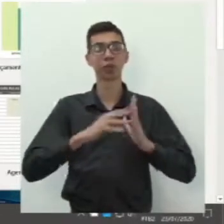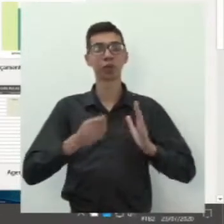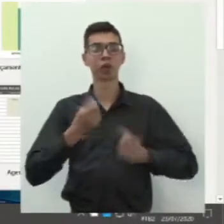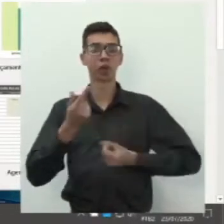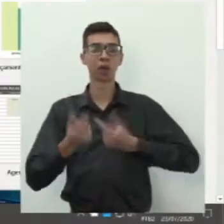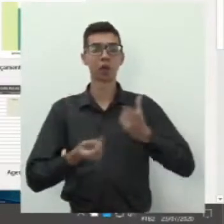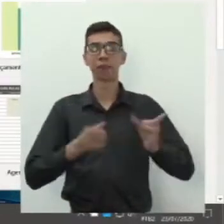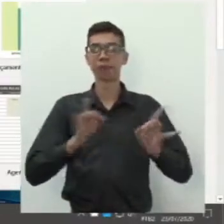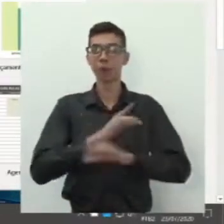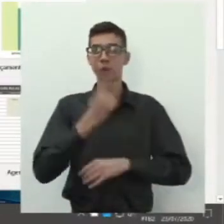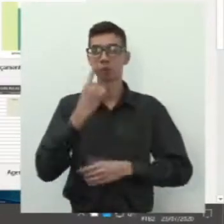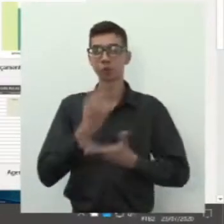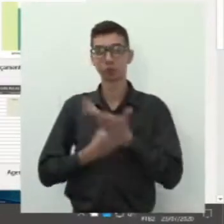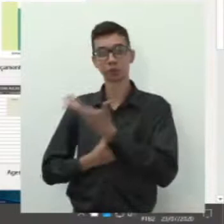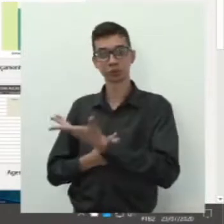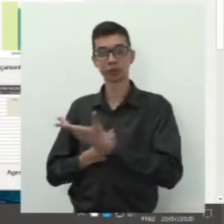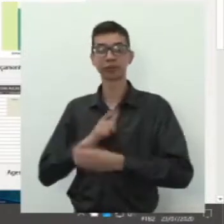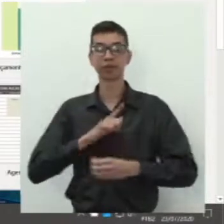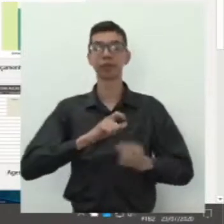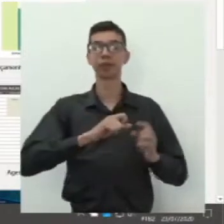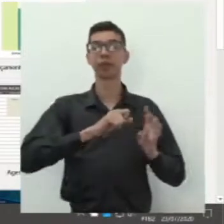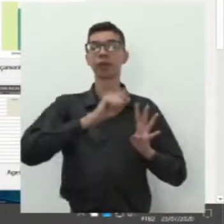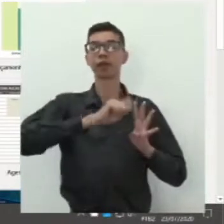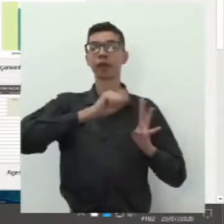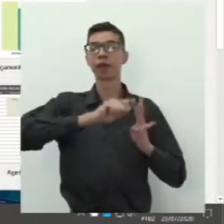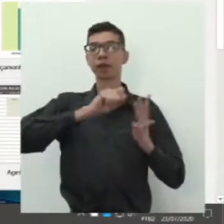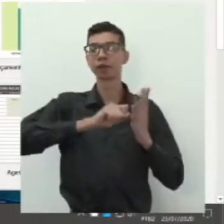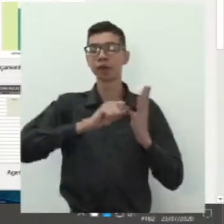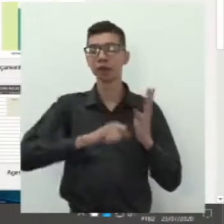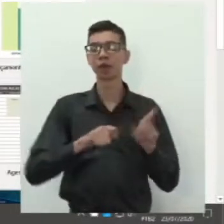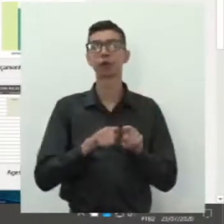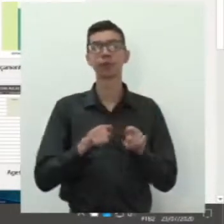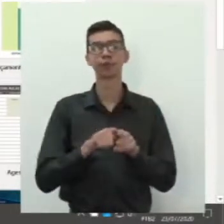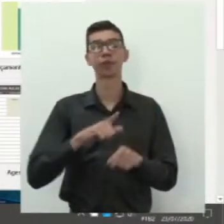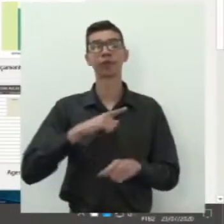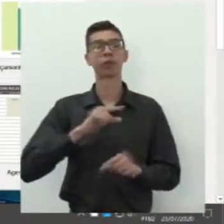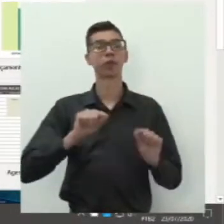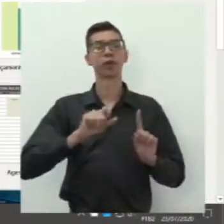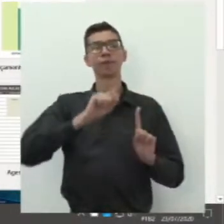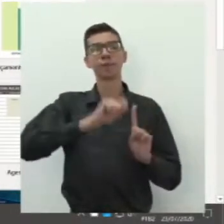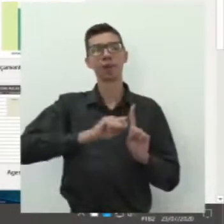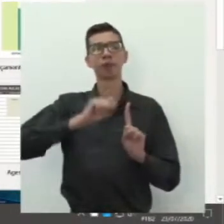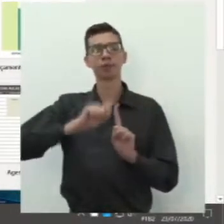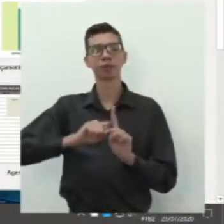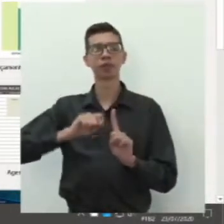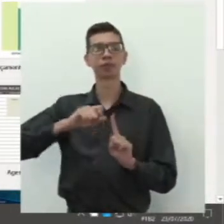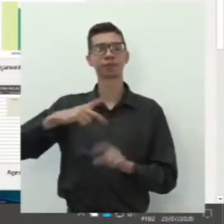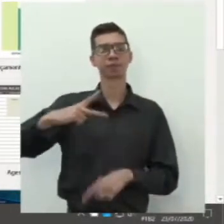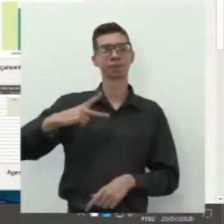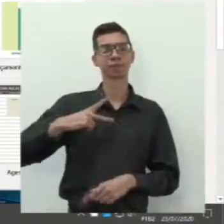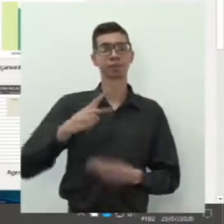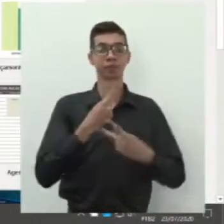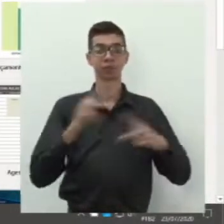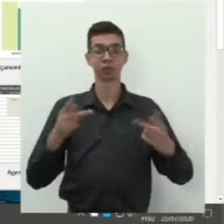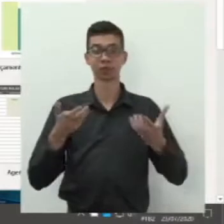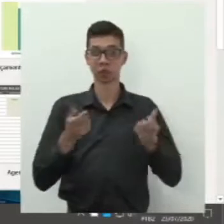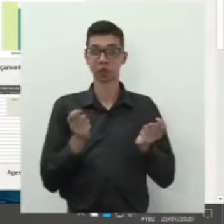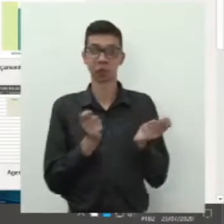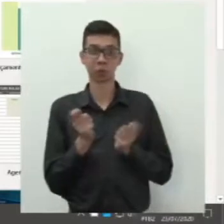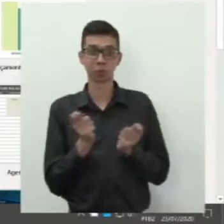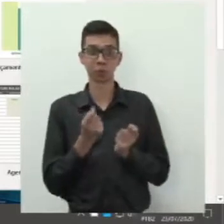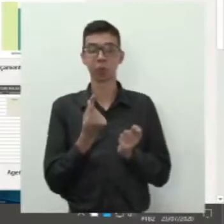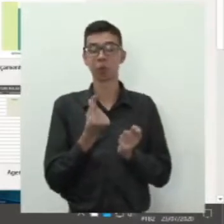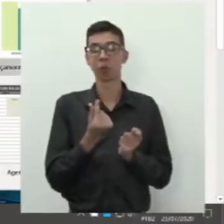um modelo de calendário, tem um modelo de orçamento pessoal mensal. Então, se você quiser controlar aí seus gastos